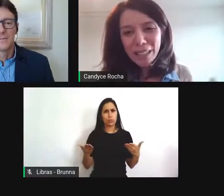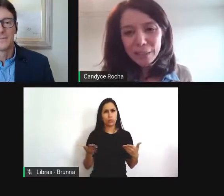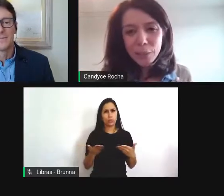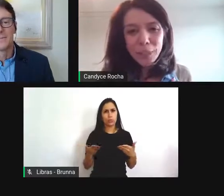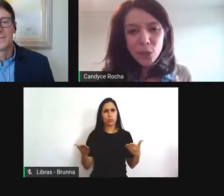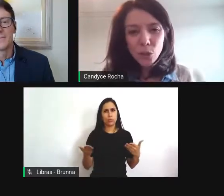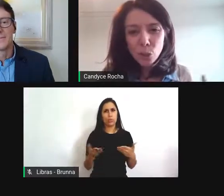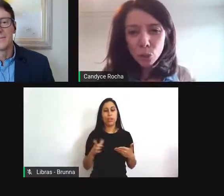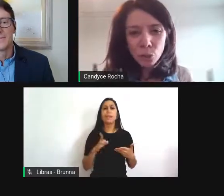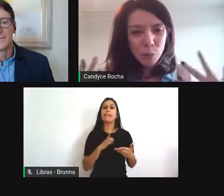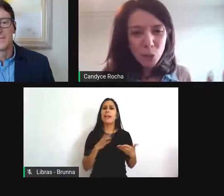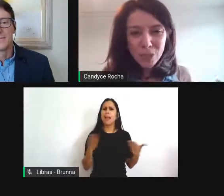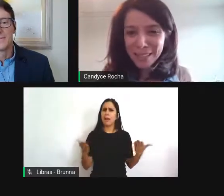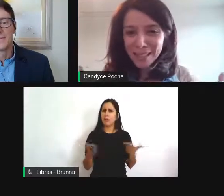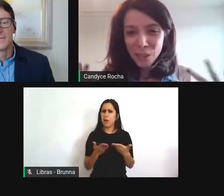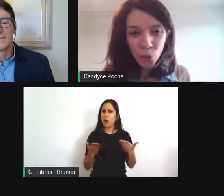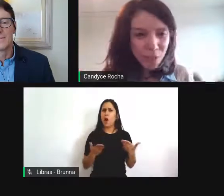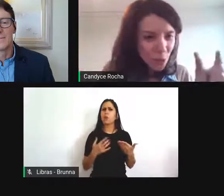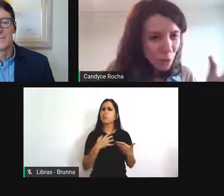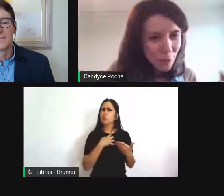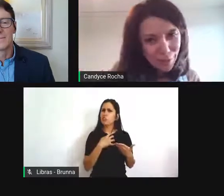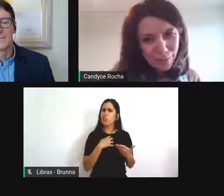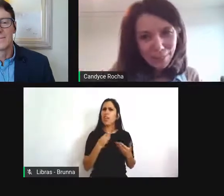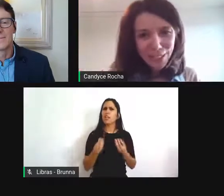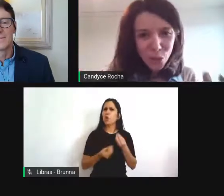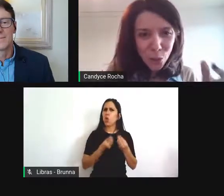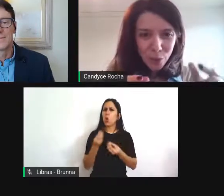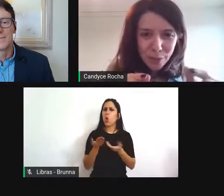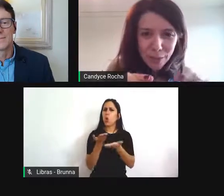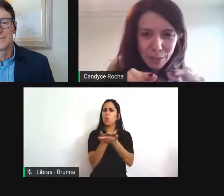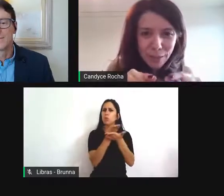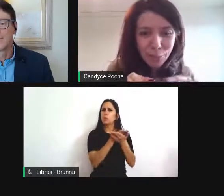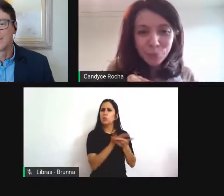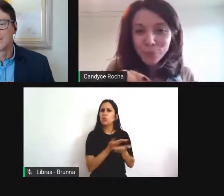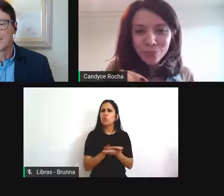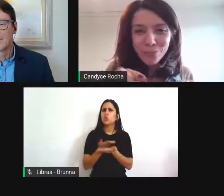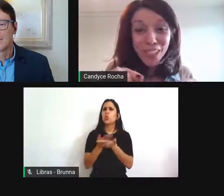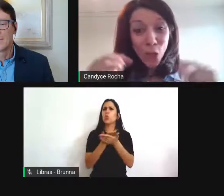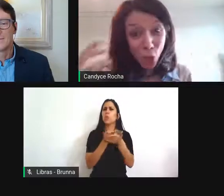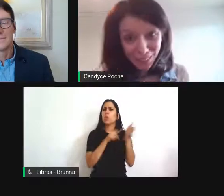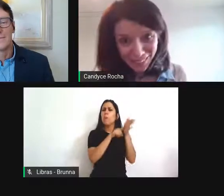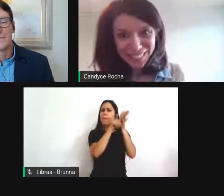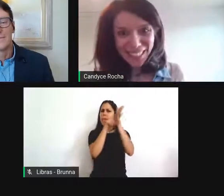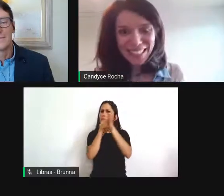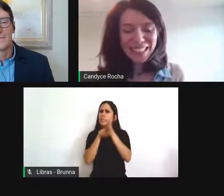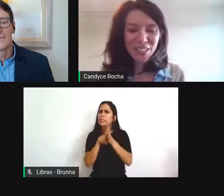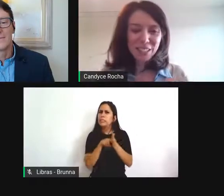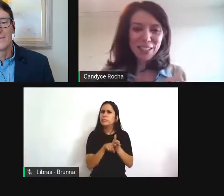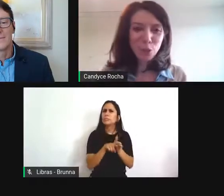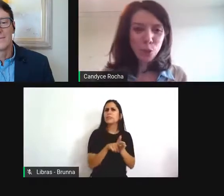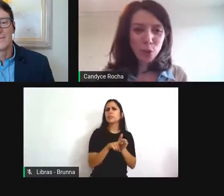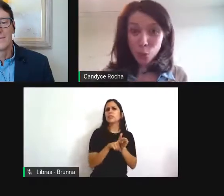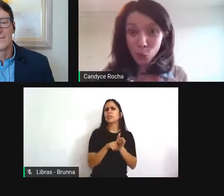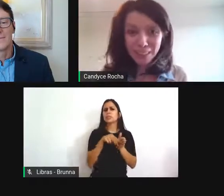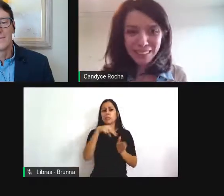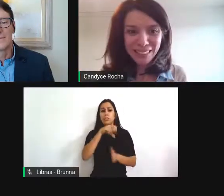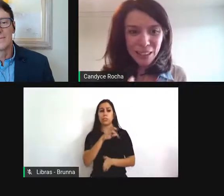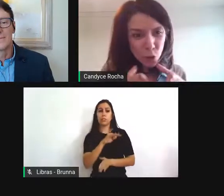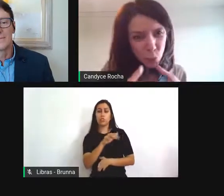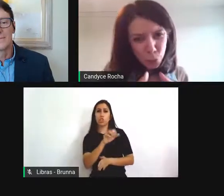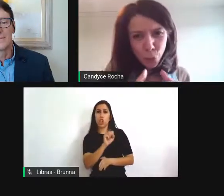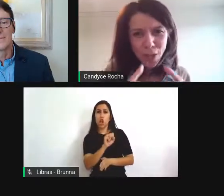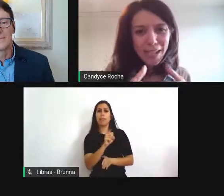nessa vanguarda também de estudos e pesquisas e coisas, desde coisas notas técnicas, que são coisas